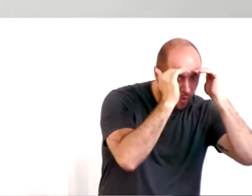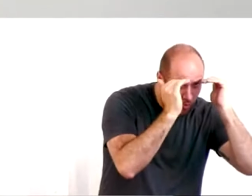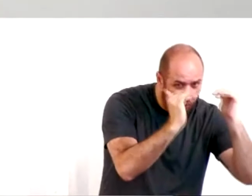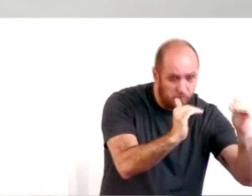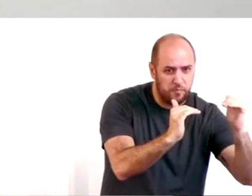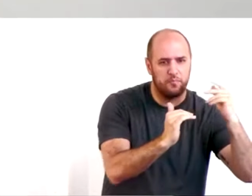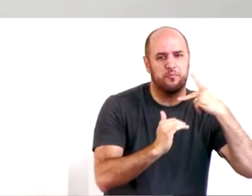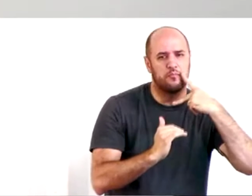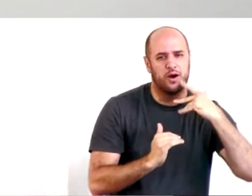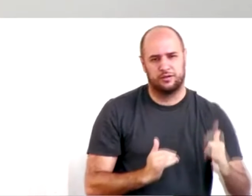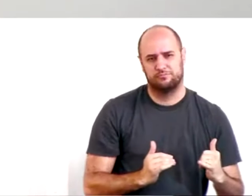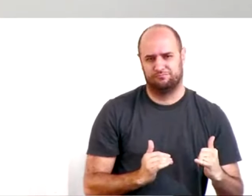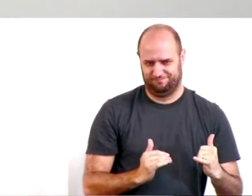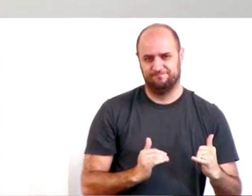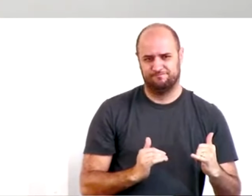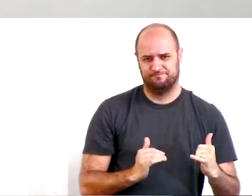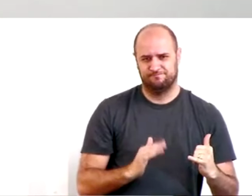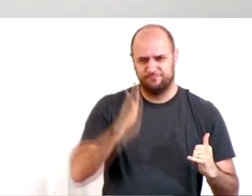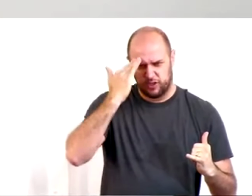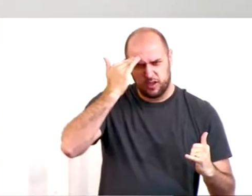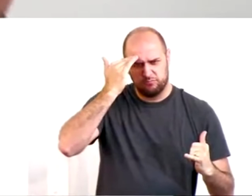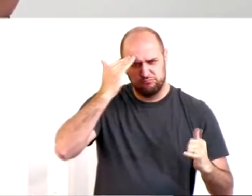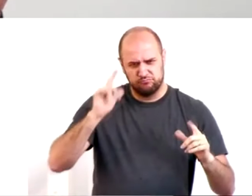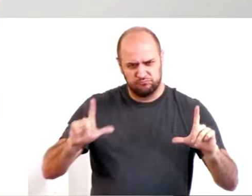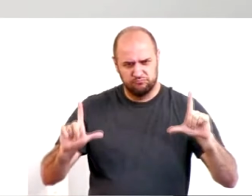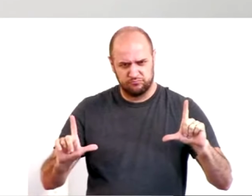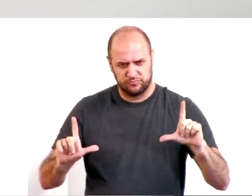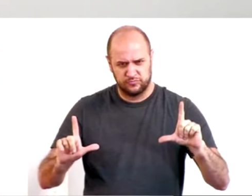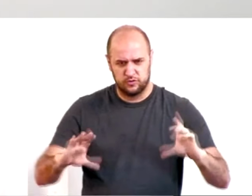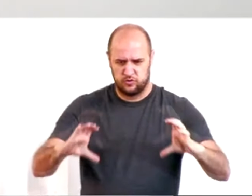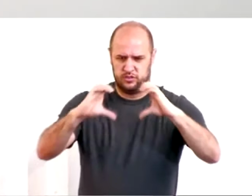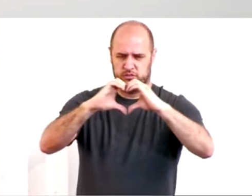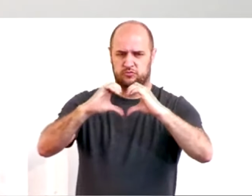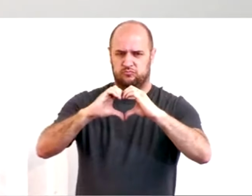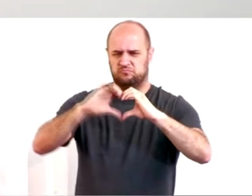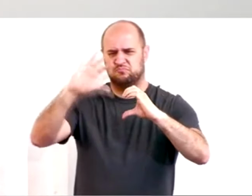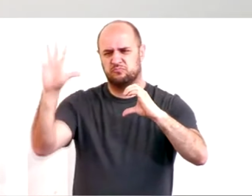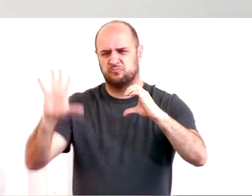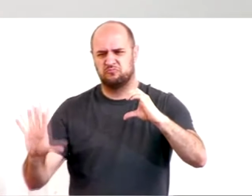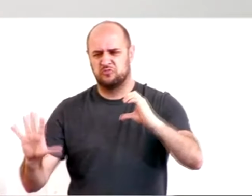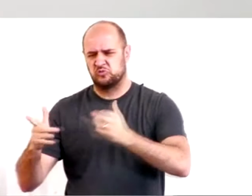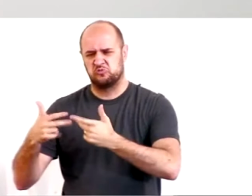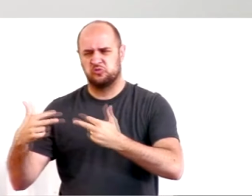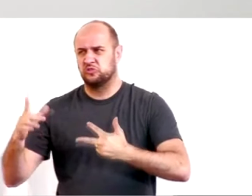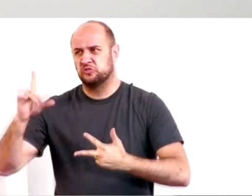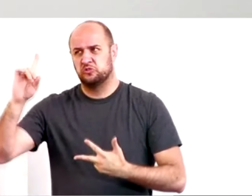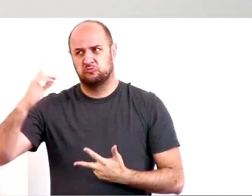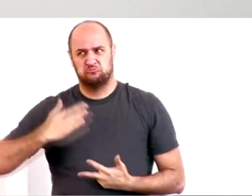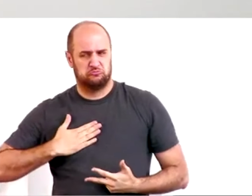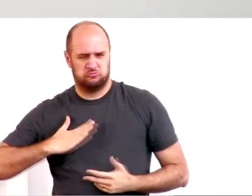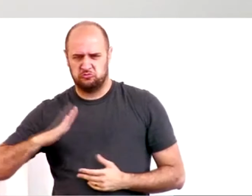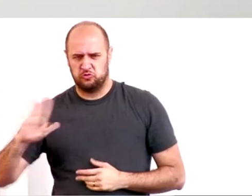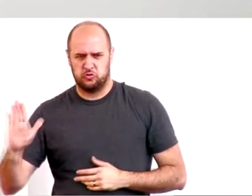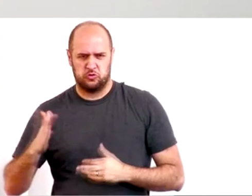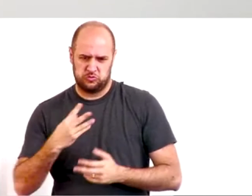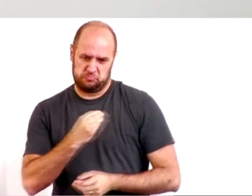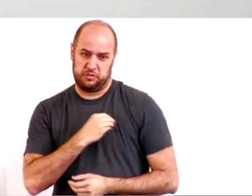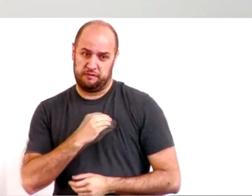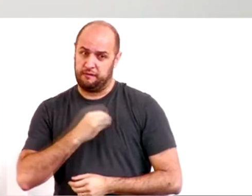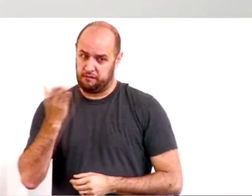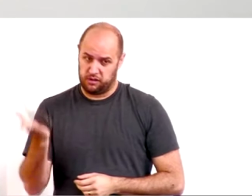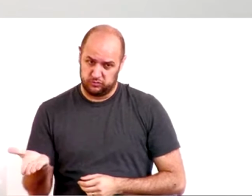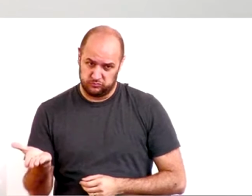nossos pais. De um lado, aquilo que ainda está presente, os nossos